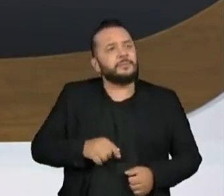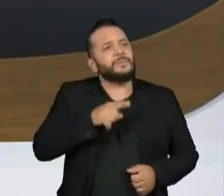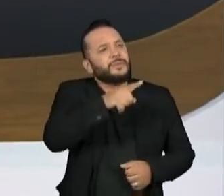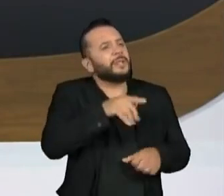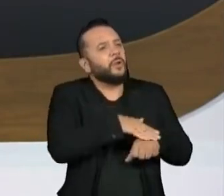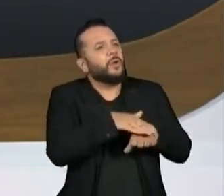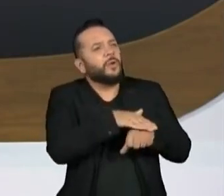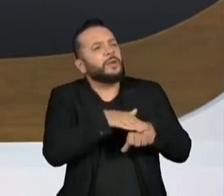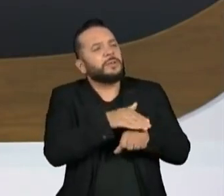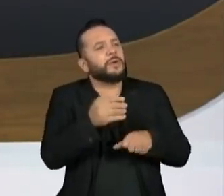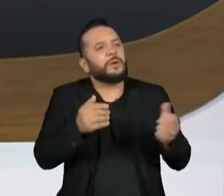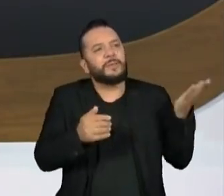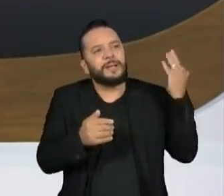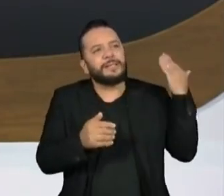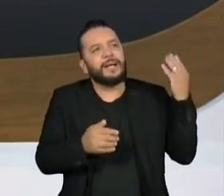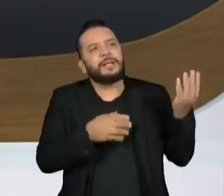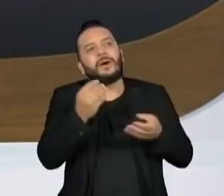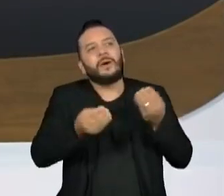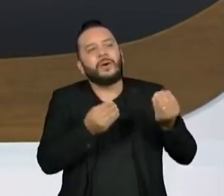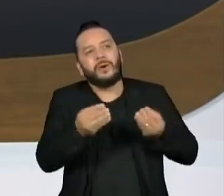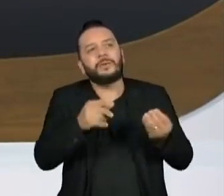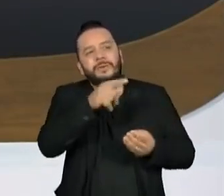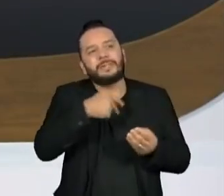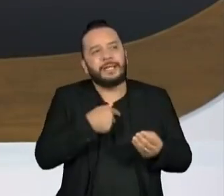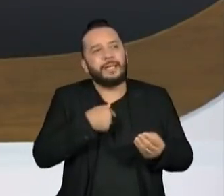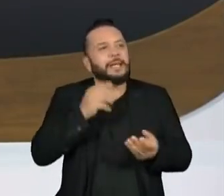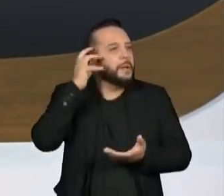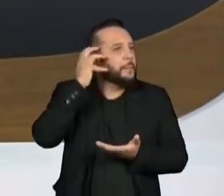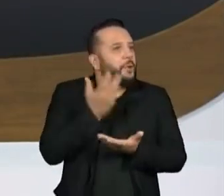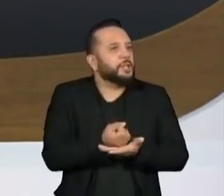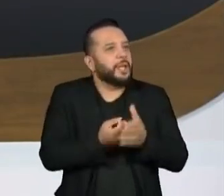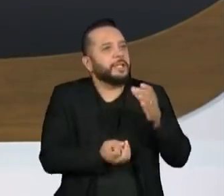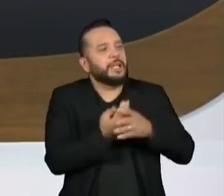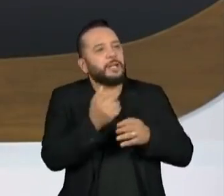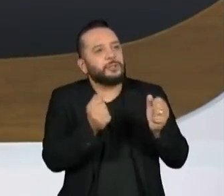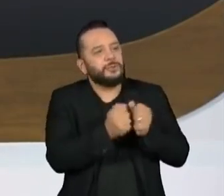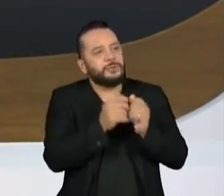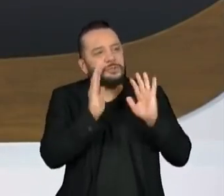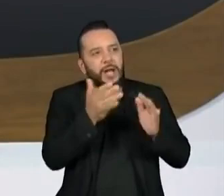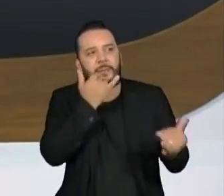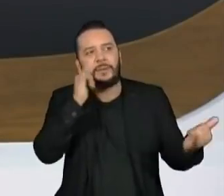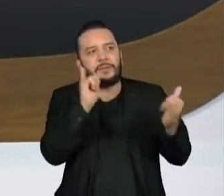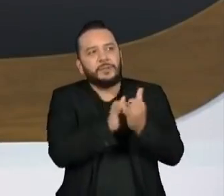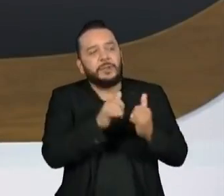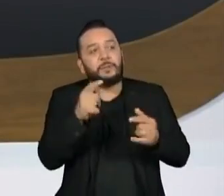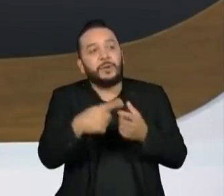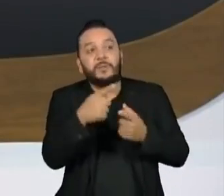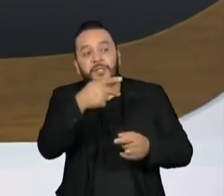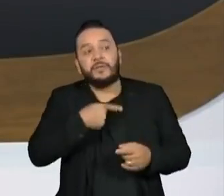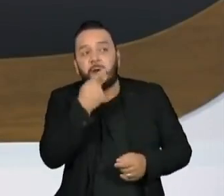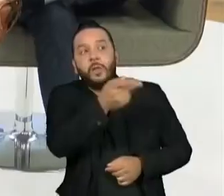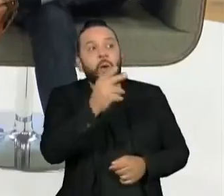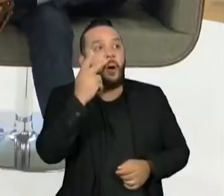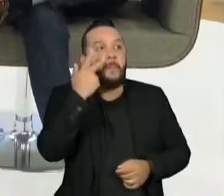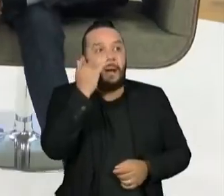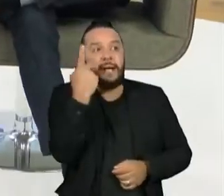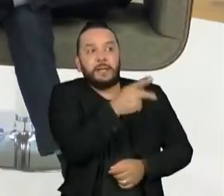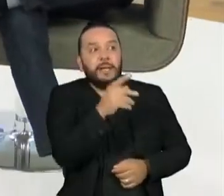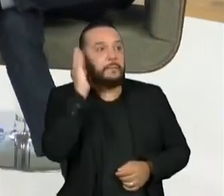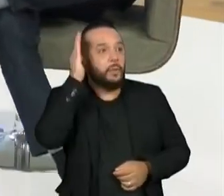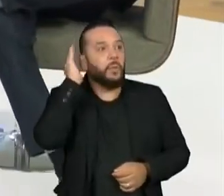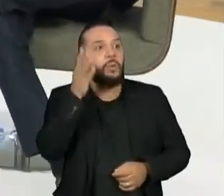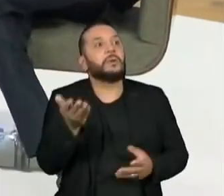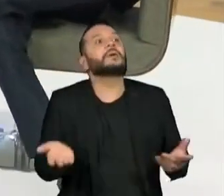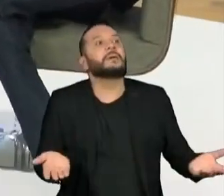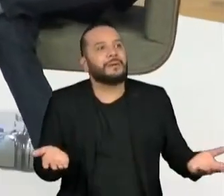vocês conversaram, eu sei que isso vai até originar um podcast, um projeto junto. Vocês zeraram essa história do Você é Burro, Cara? Pois então,